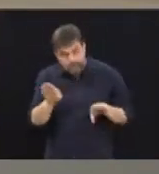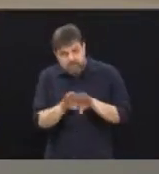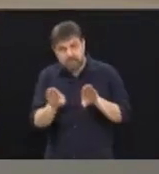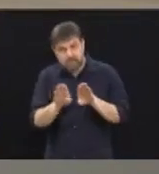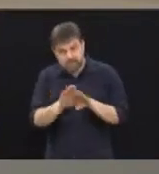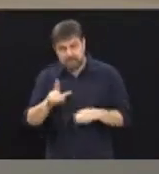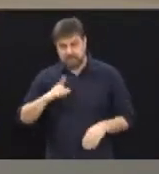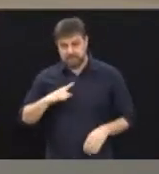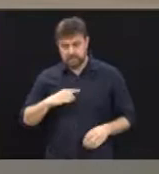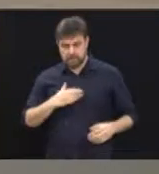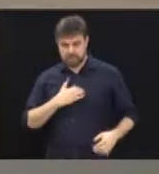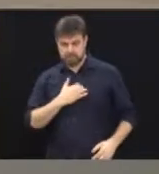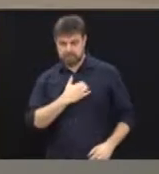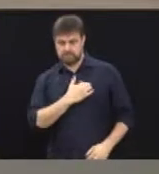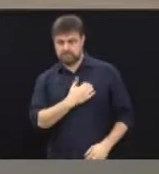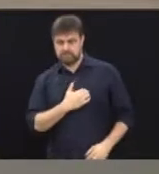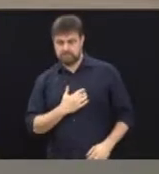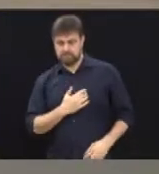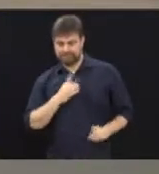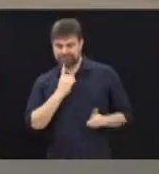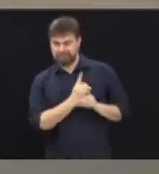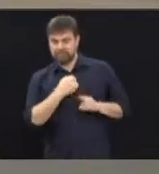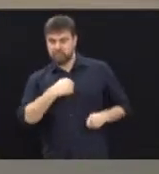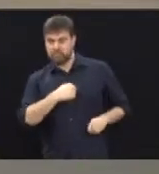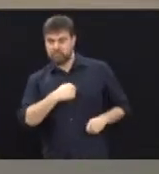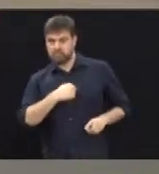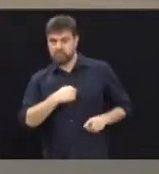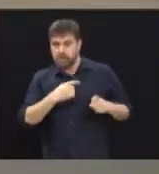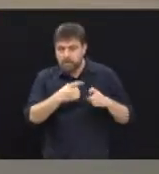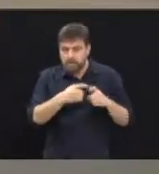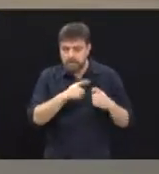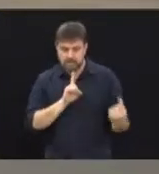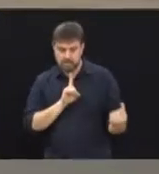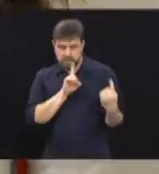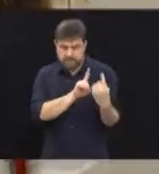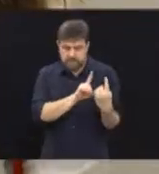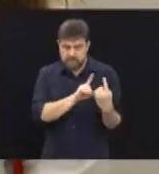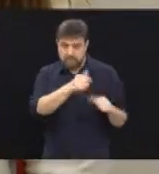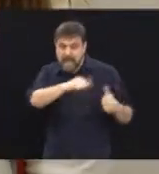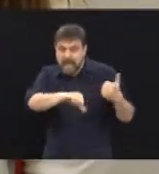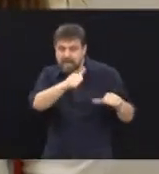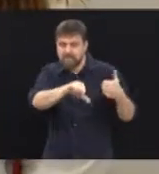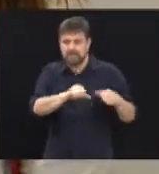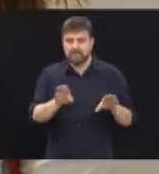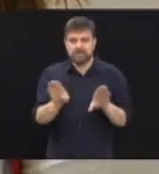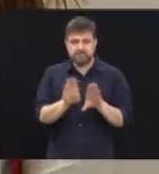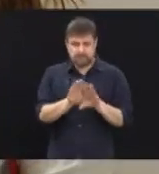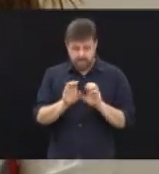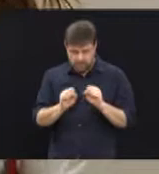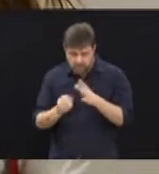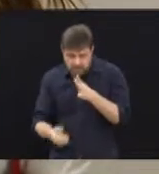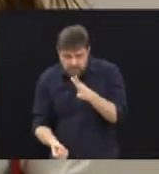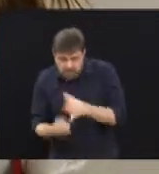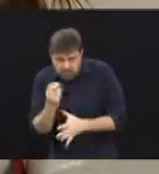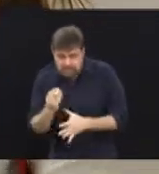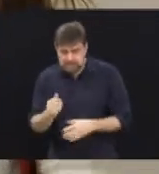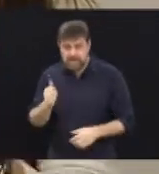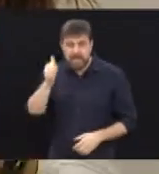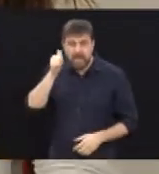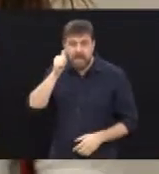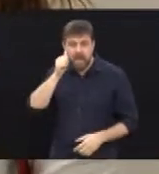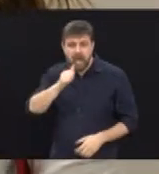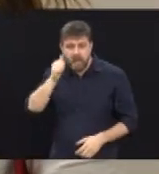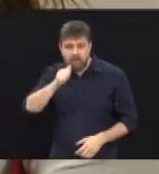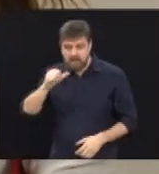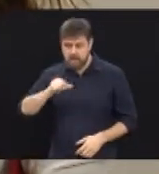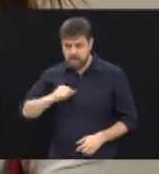Então toda vez que aparecer um caroço, assim, ele tem que procurar um médico para poder avaliar. O contrário também pode acontecer, né? Da menina ter